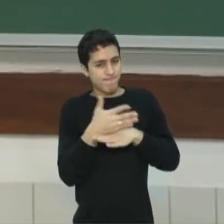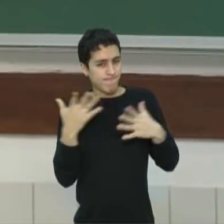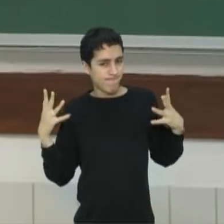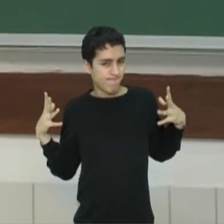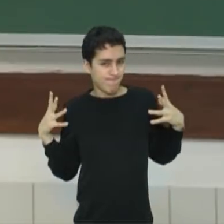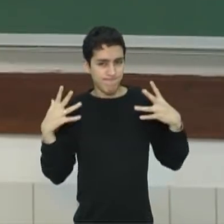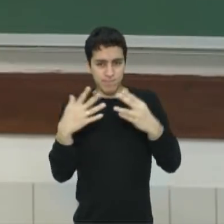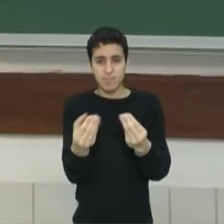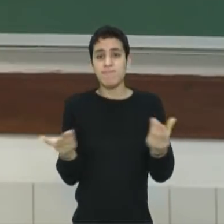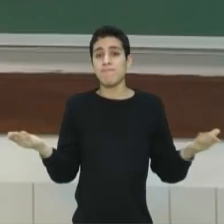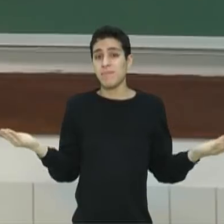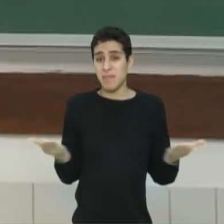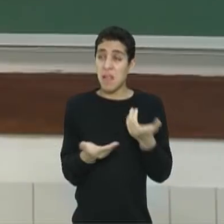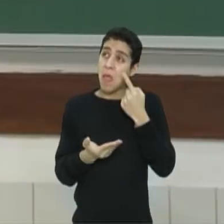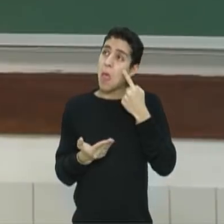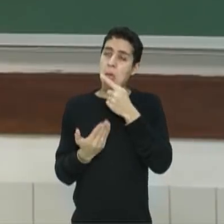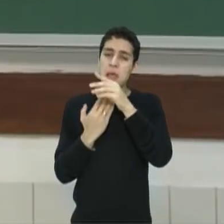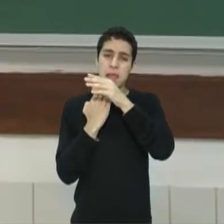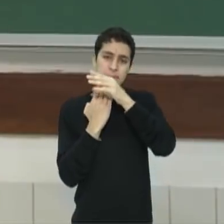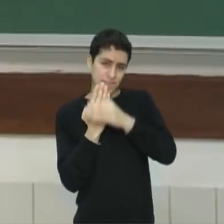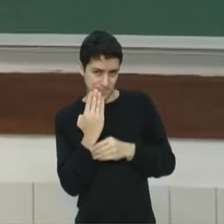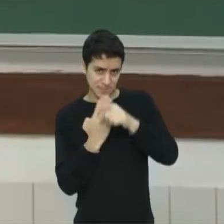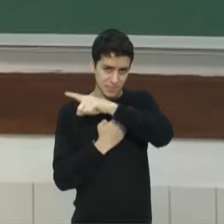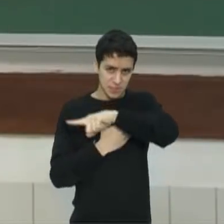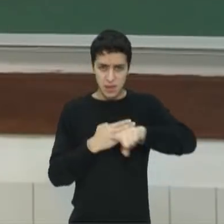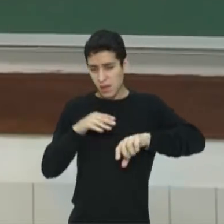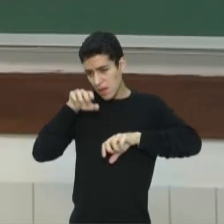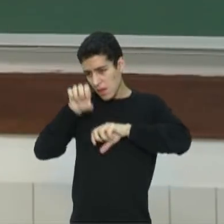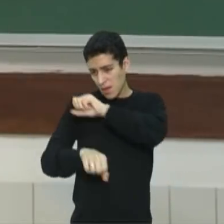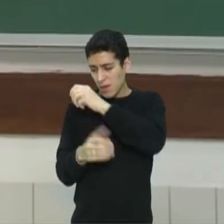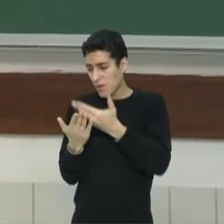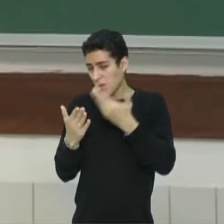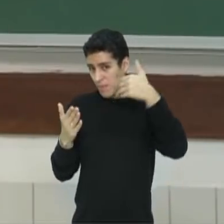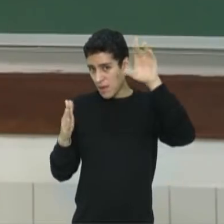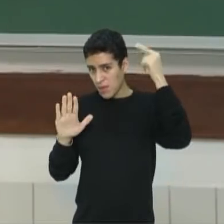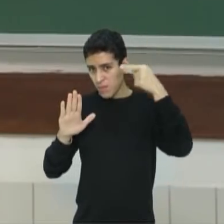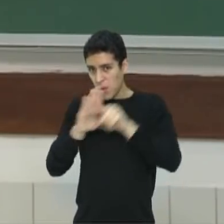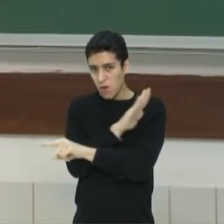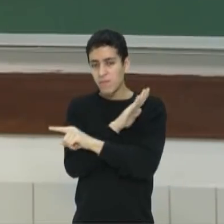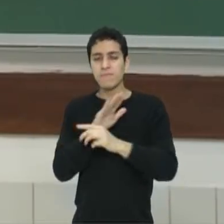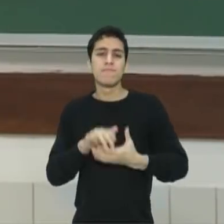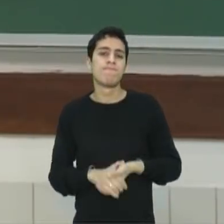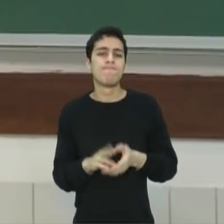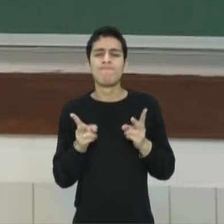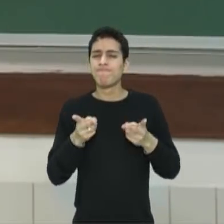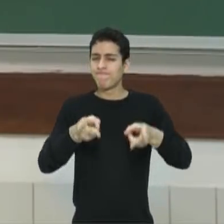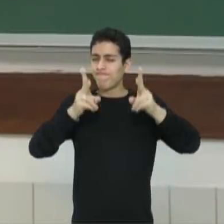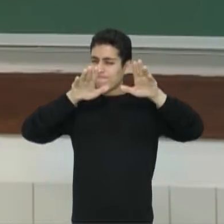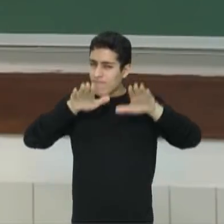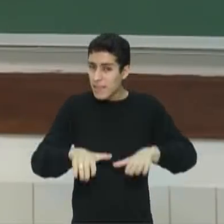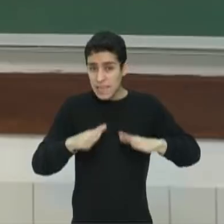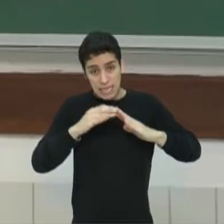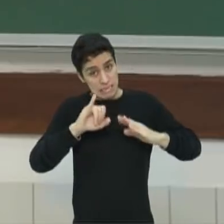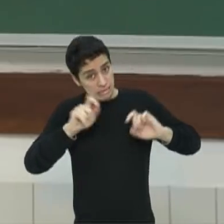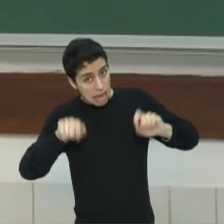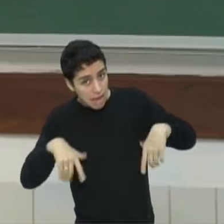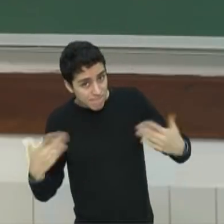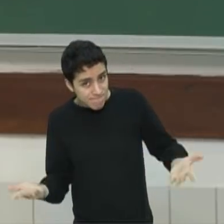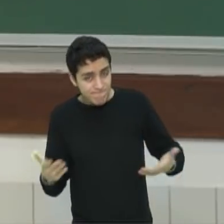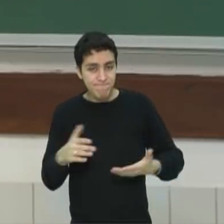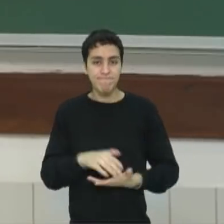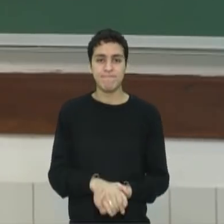todos vocês, estão aí as referências para aprofundamento nos estudos, né, e permaneçam em suas casas se puderem.